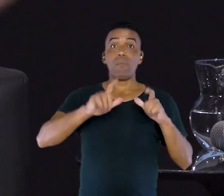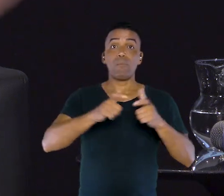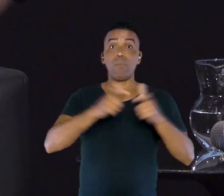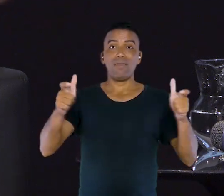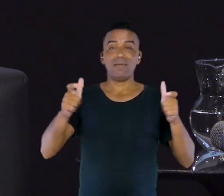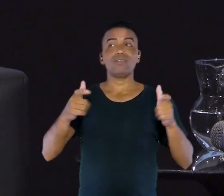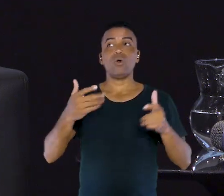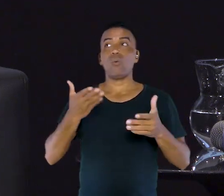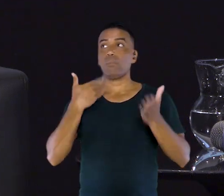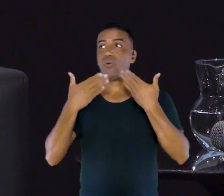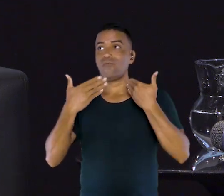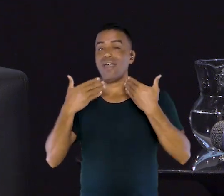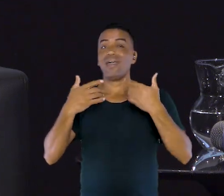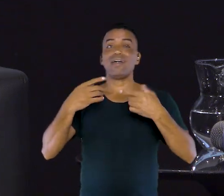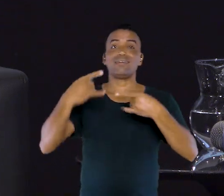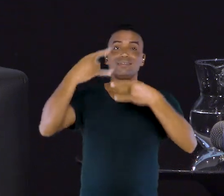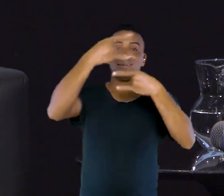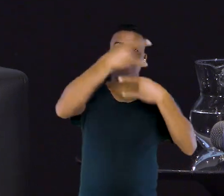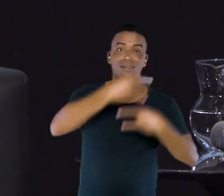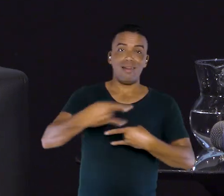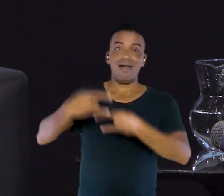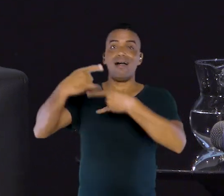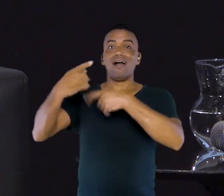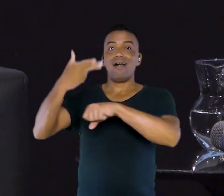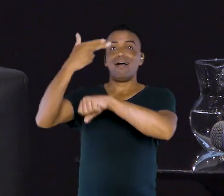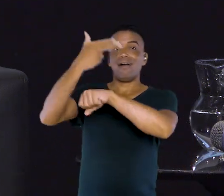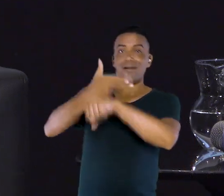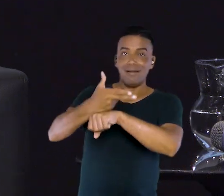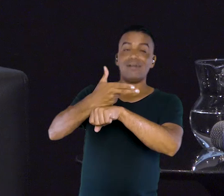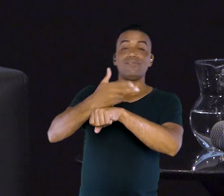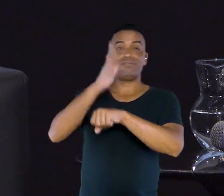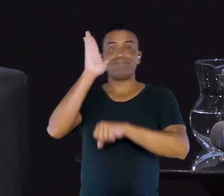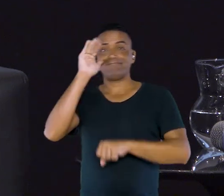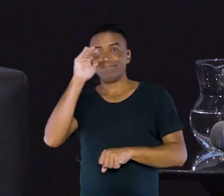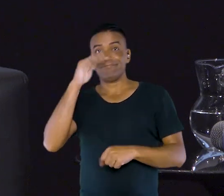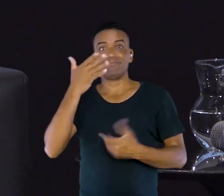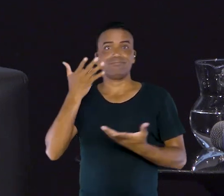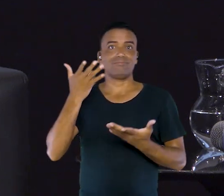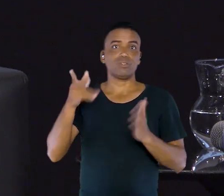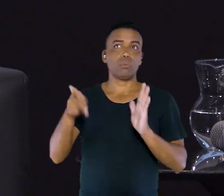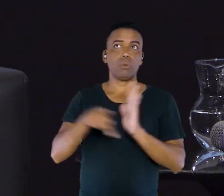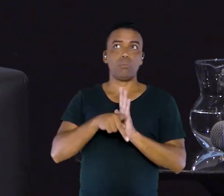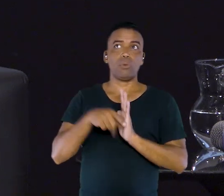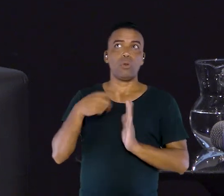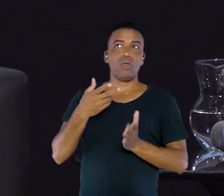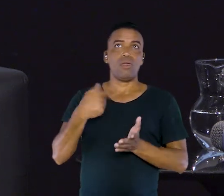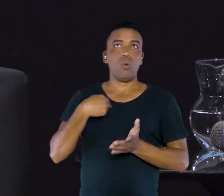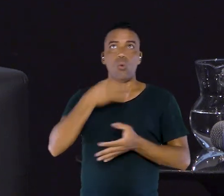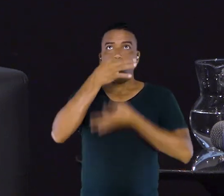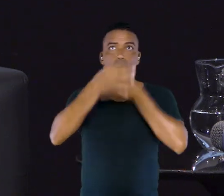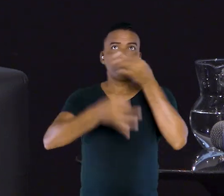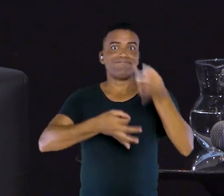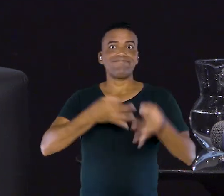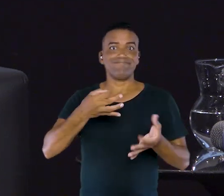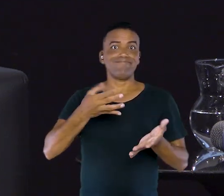Todo mundo aqui participou de conversa, de live, assistiu live, essas coisas todas. Então, paradoxalmente, eu acho que